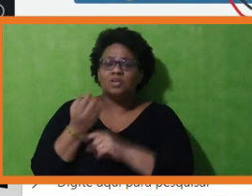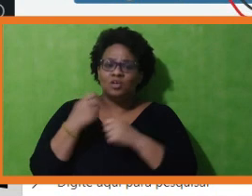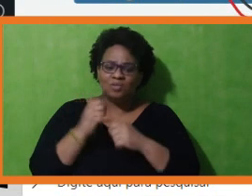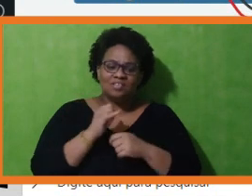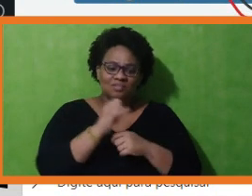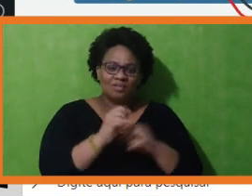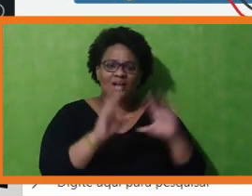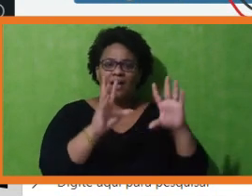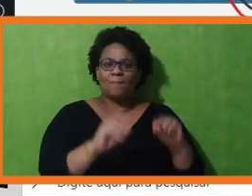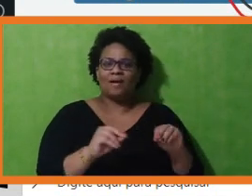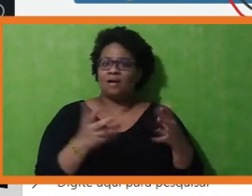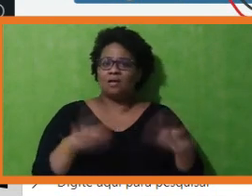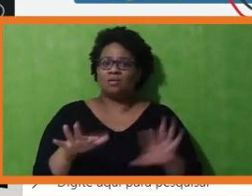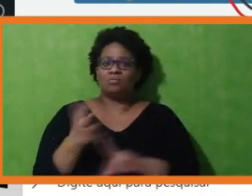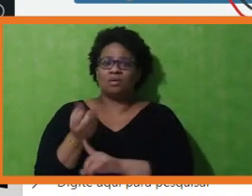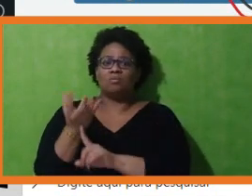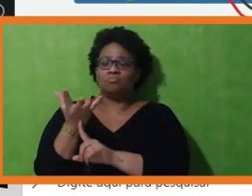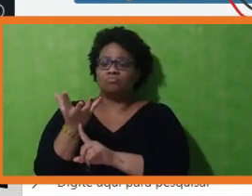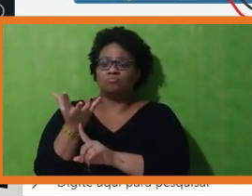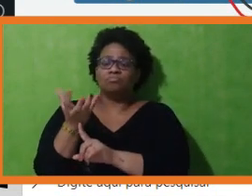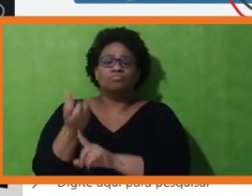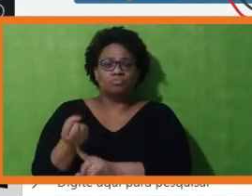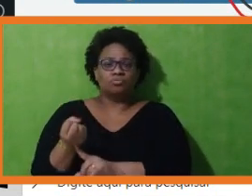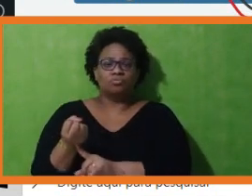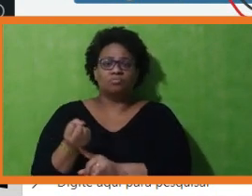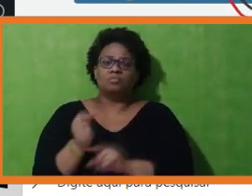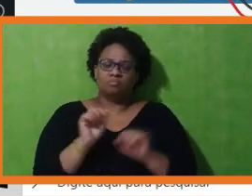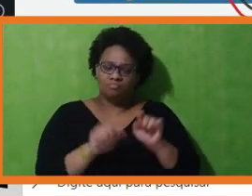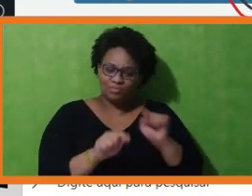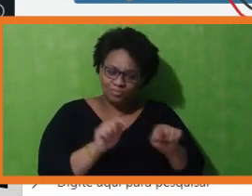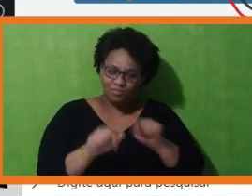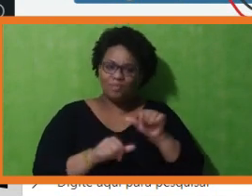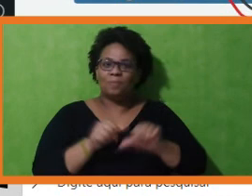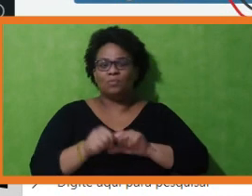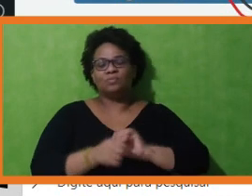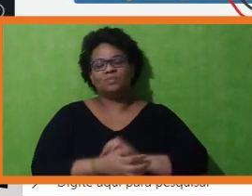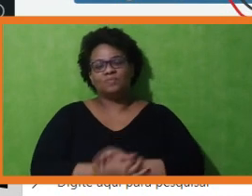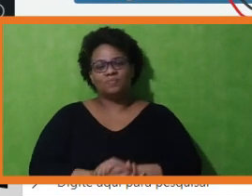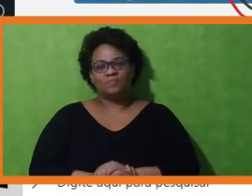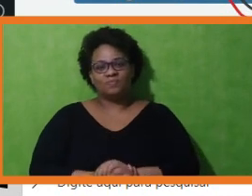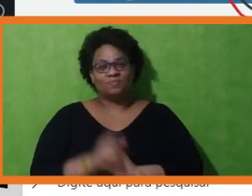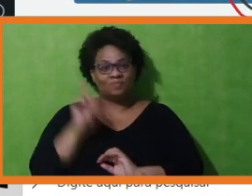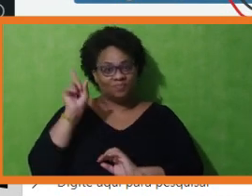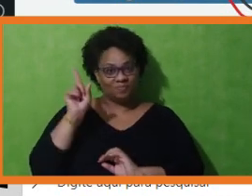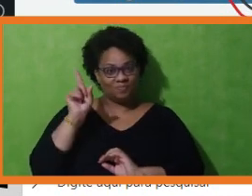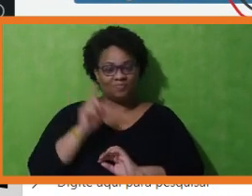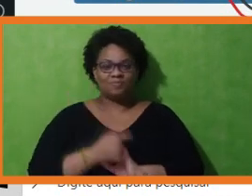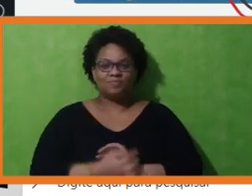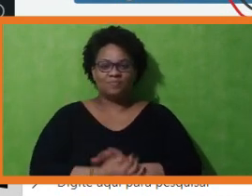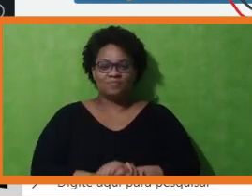não disse para o LED apagar. Então eu tenho que dizer para o LED apagar agora que eu não quero mais o LED aceso porque o botão não está sendo pressionado. Digital